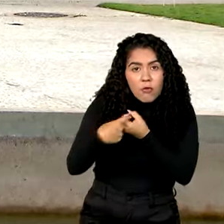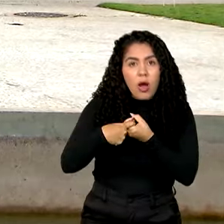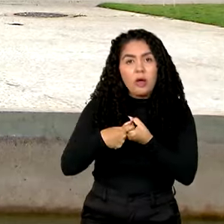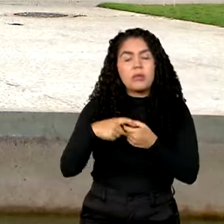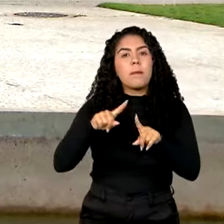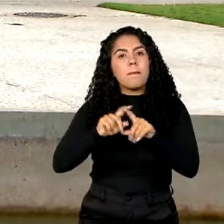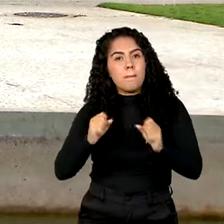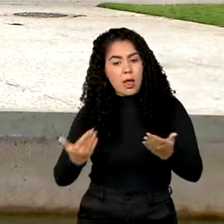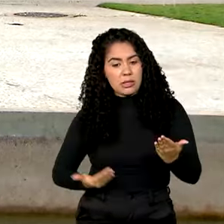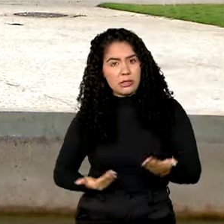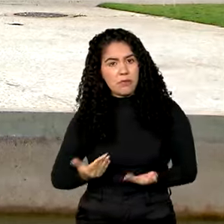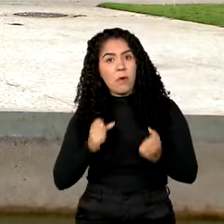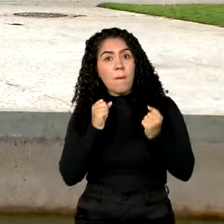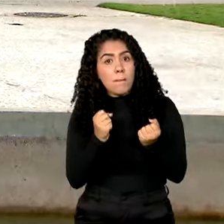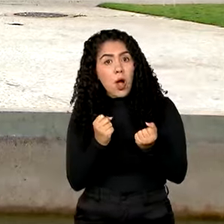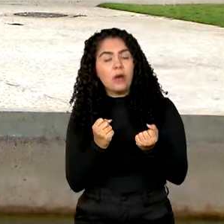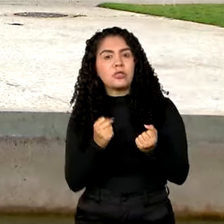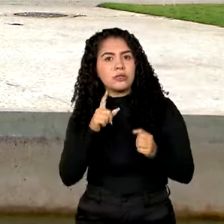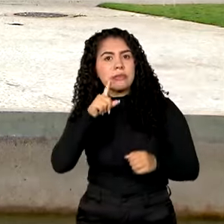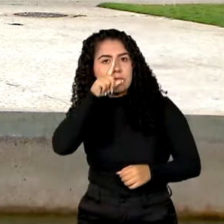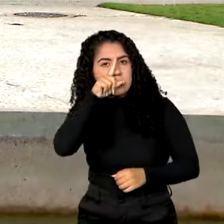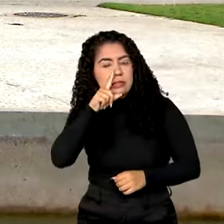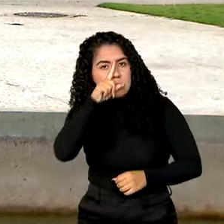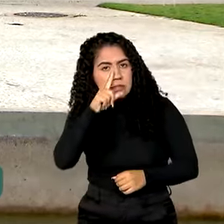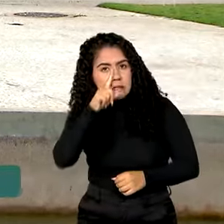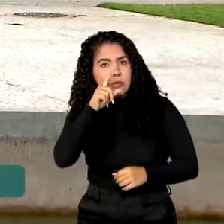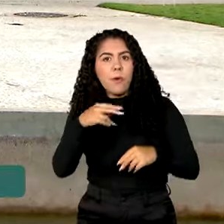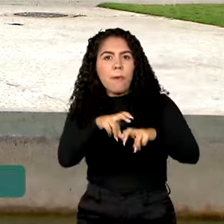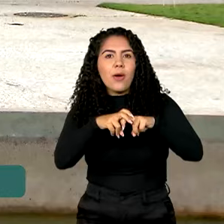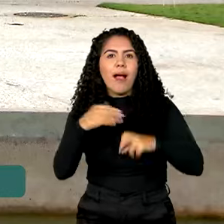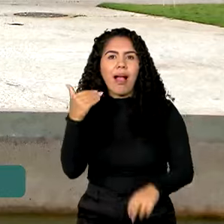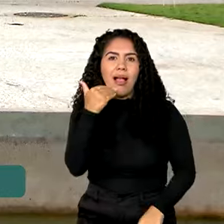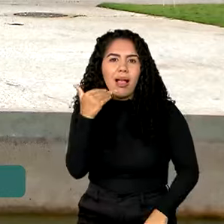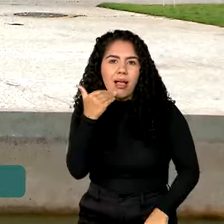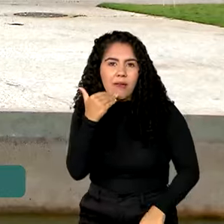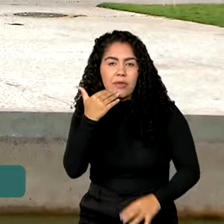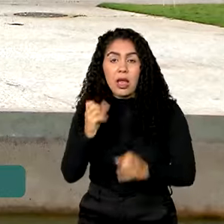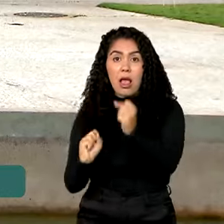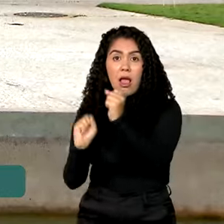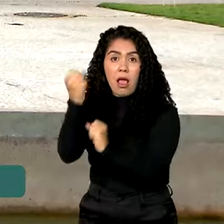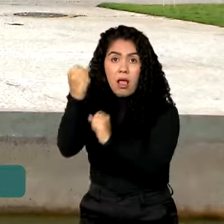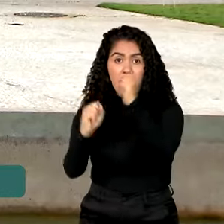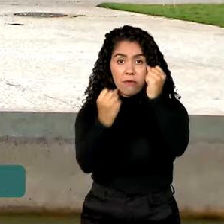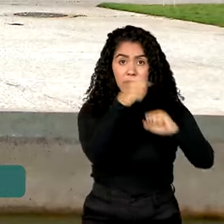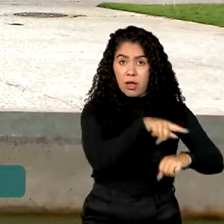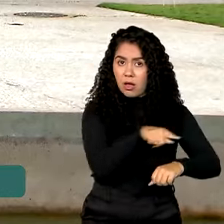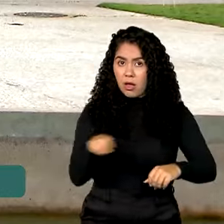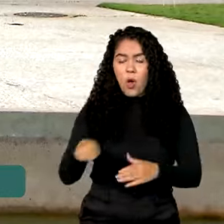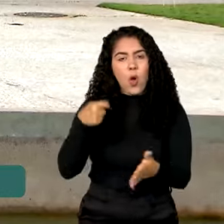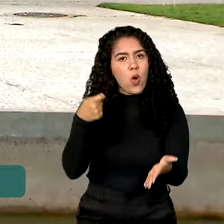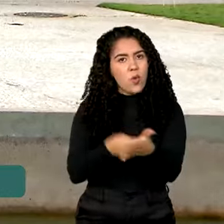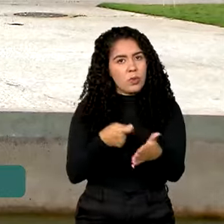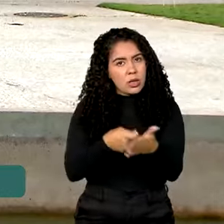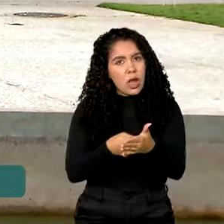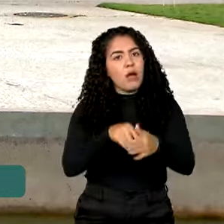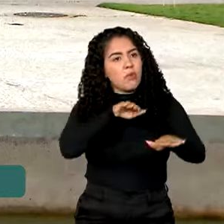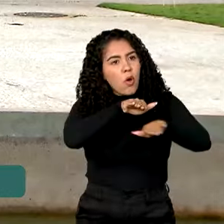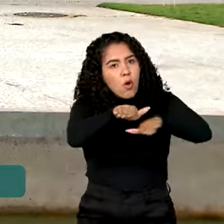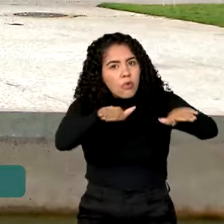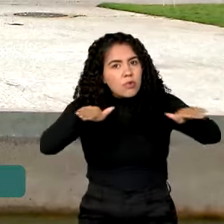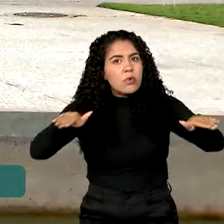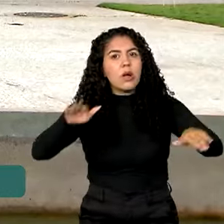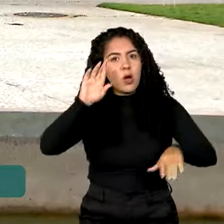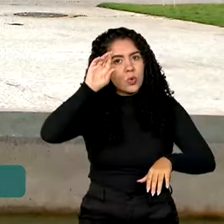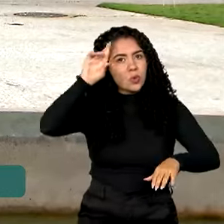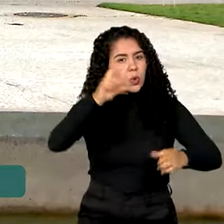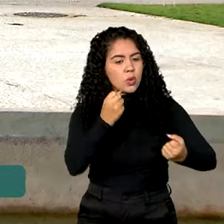serviço pode oferecer riscos aos consumidores por defeito. As fabricantes são obrigadas a chamarem donos de veículos e realizarem